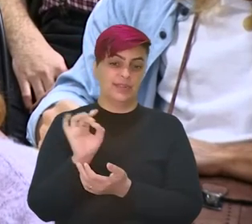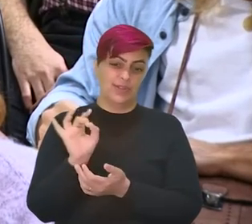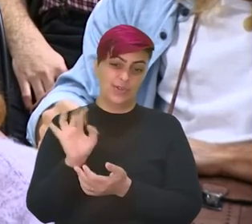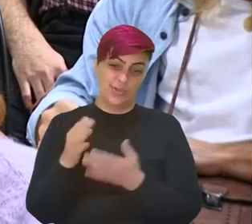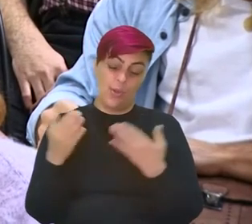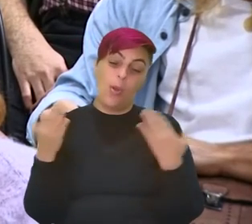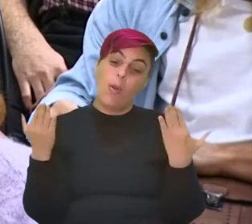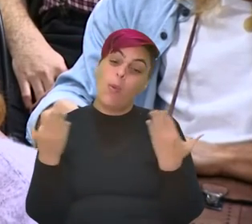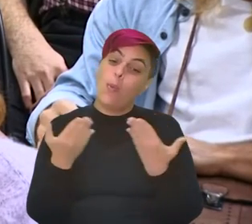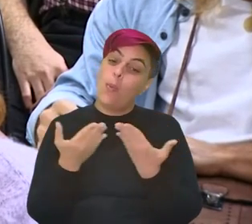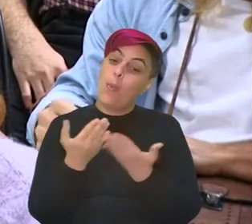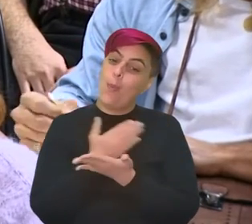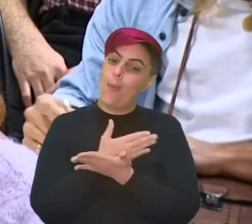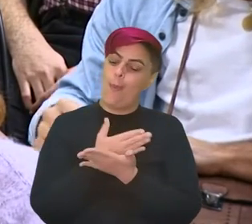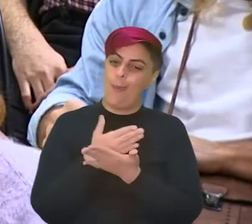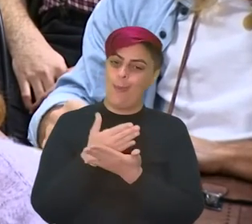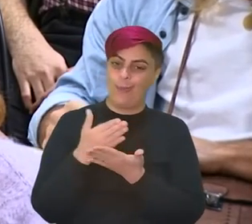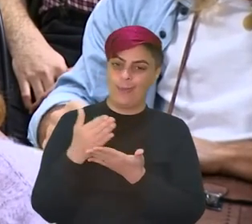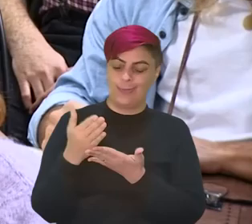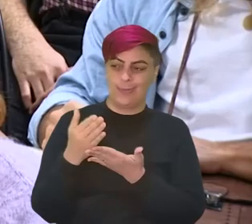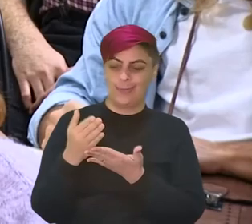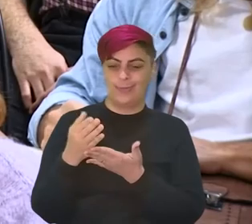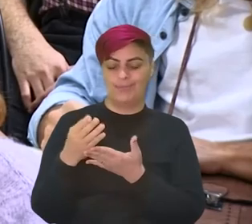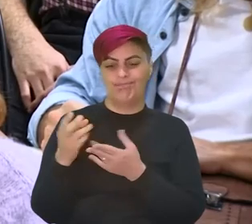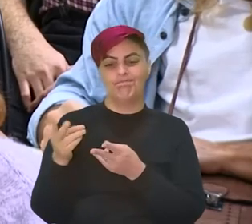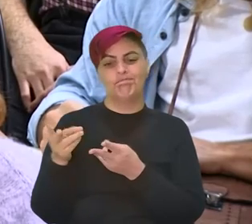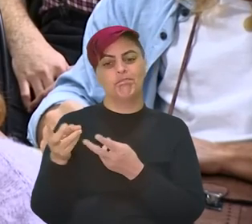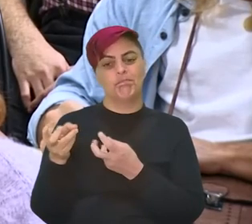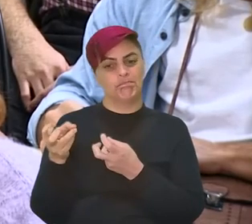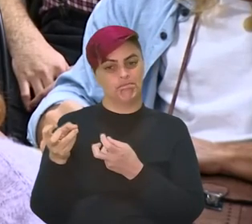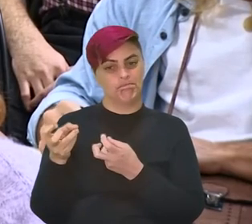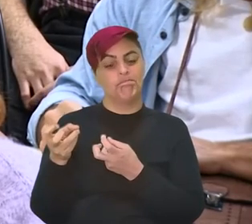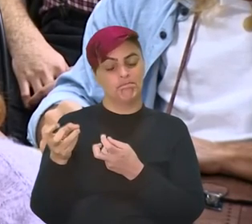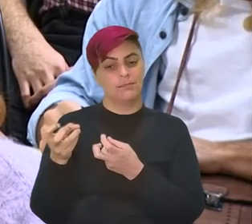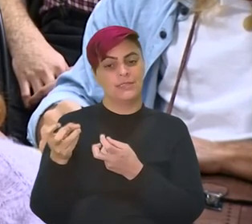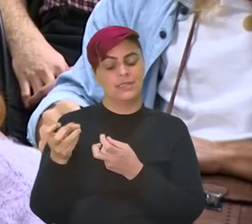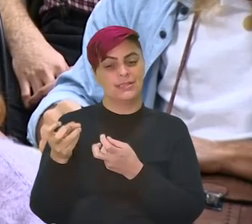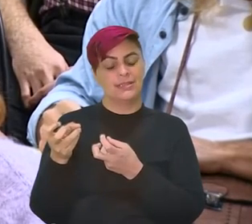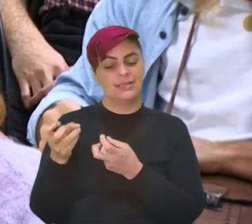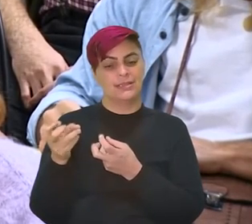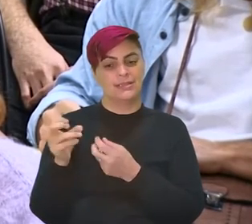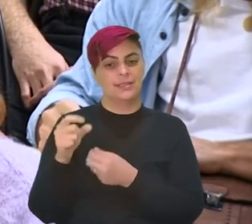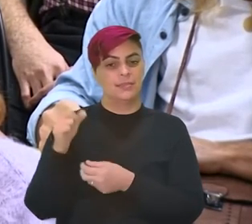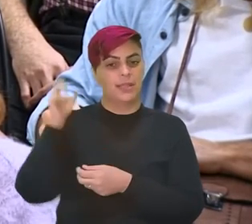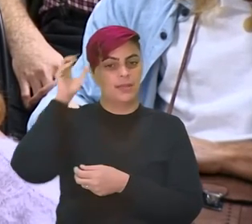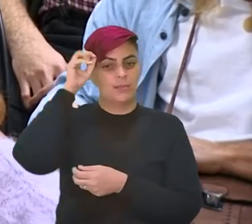só recentemente que se começa a reconhecer a